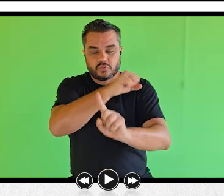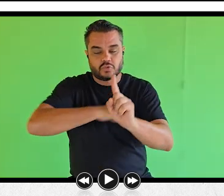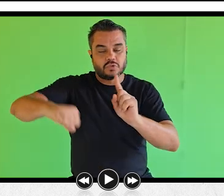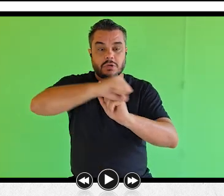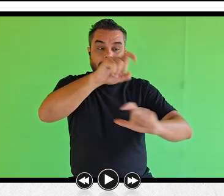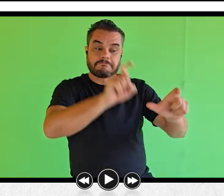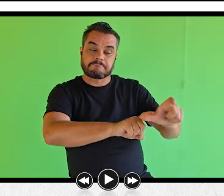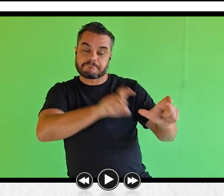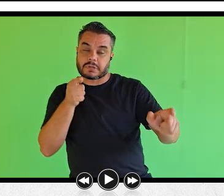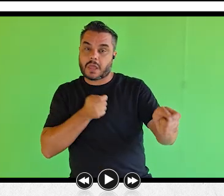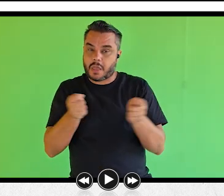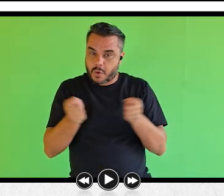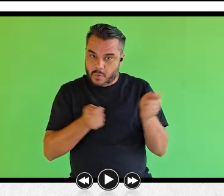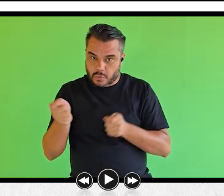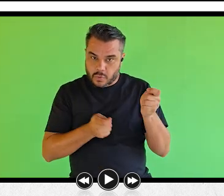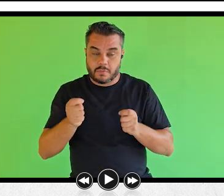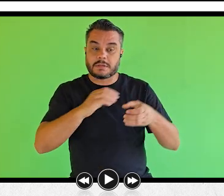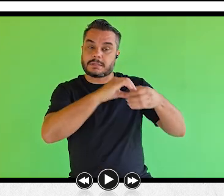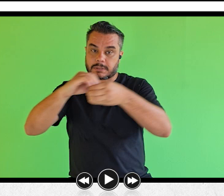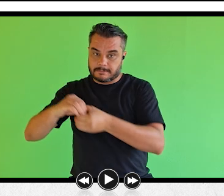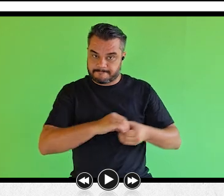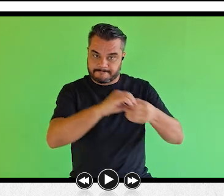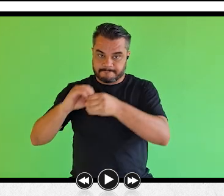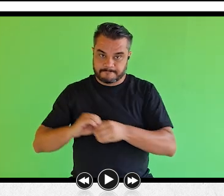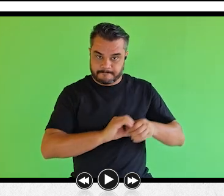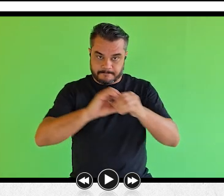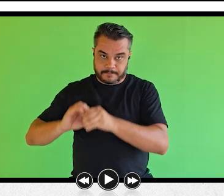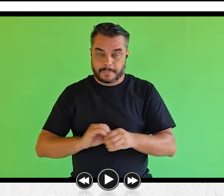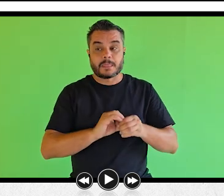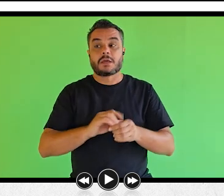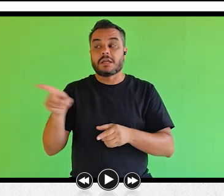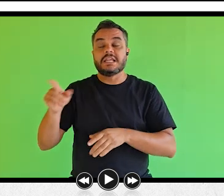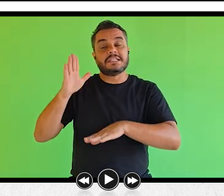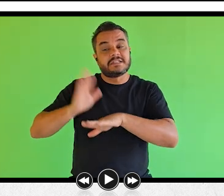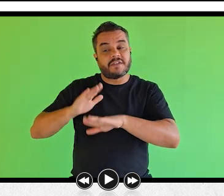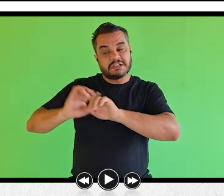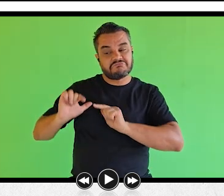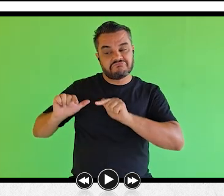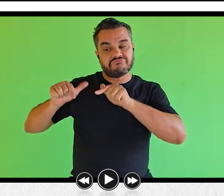reconhecidos ali como prestadores de serviços públicos de saneamento básico.